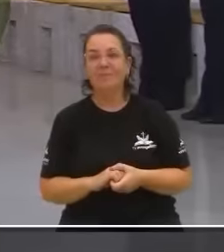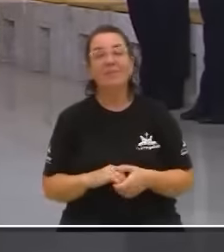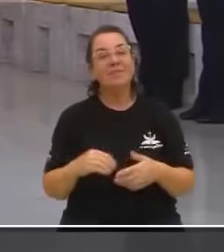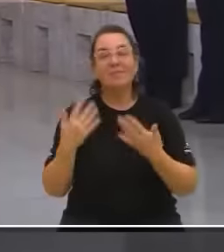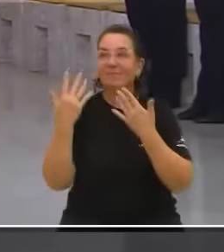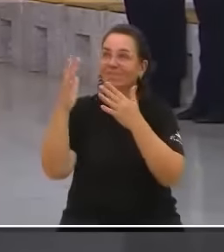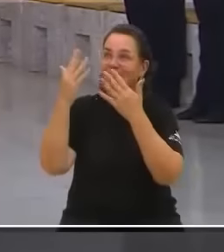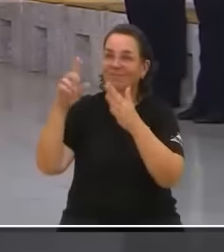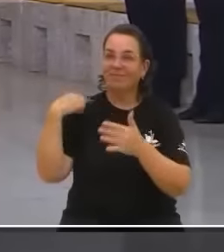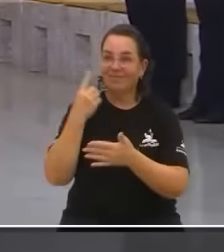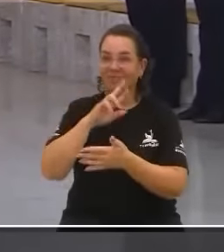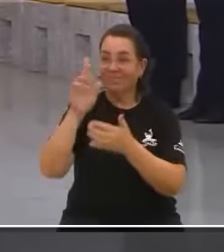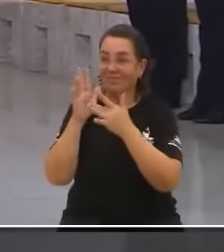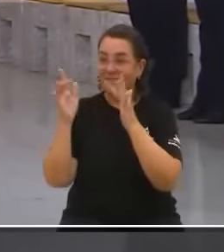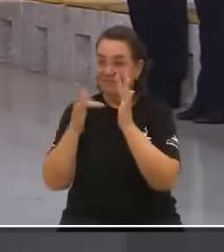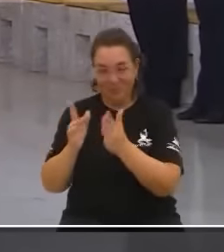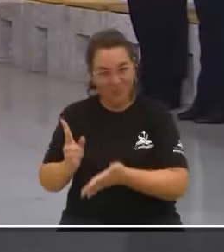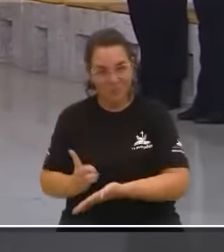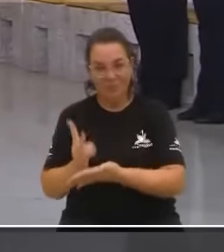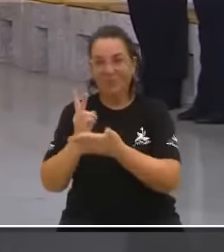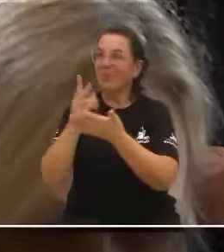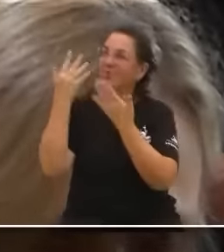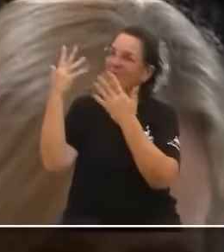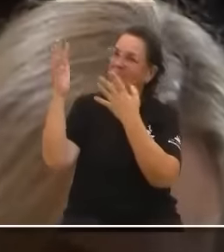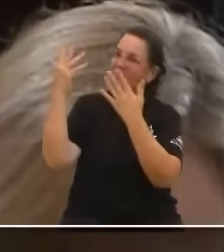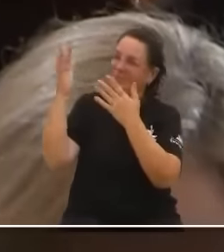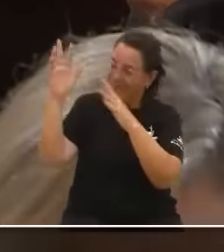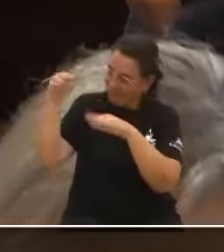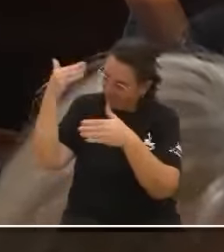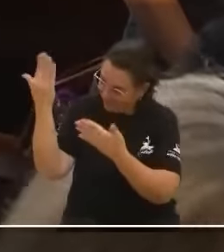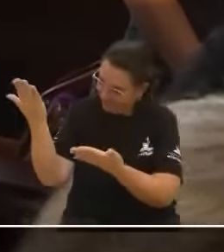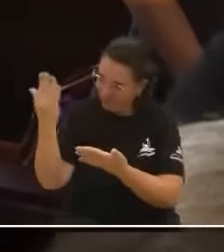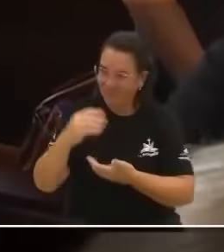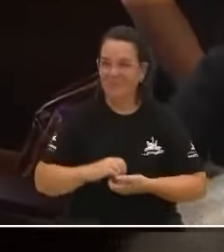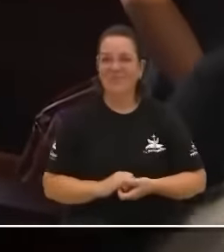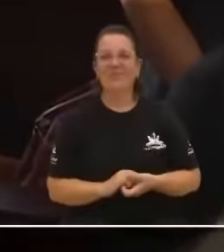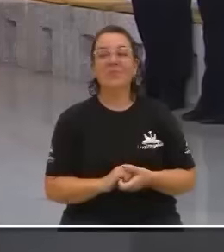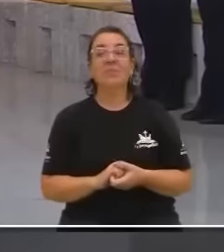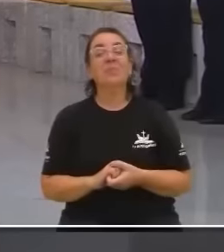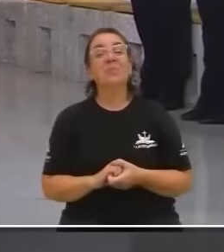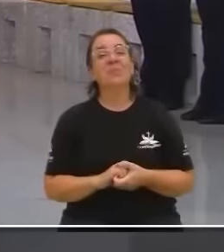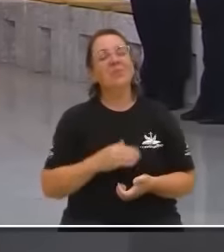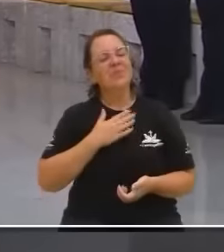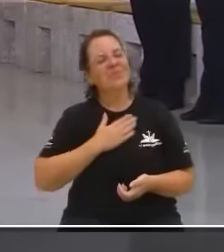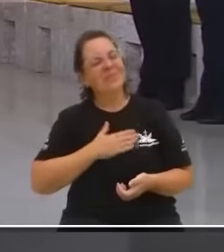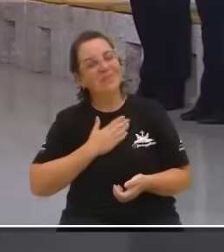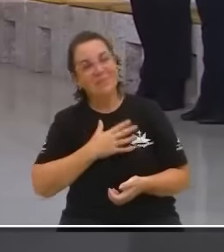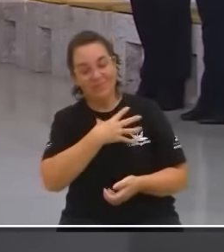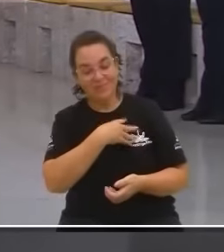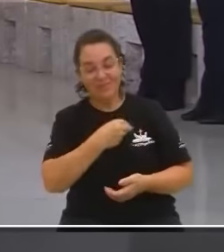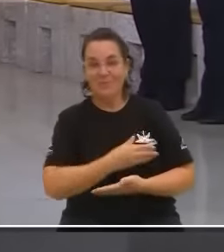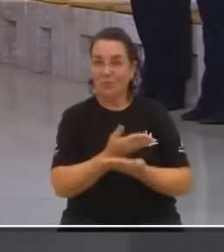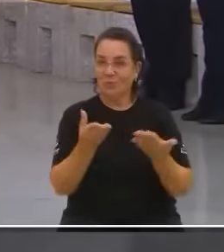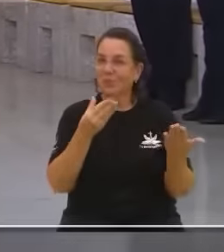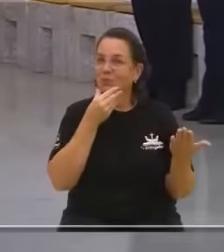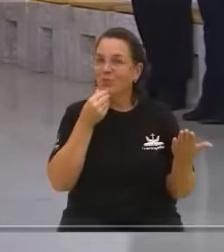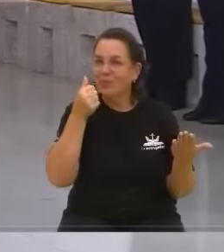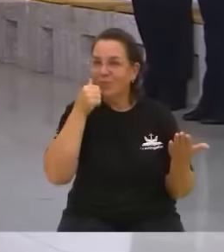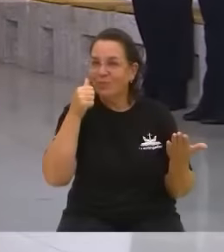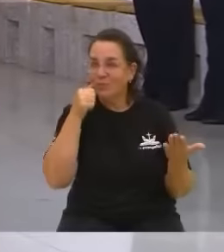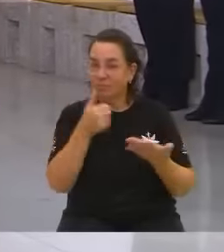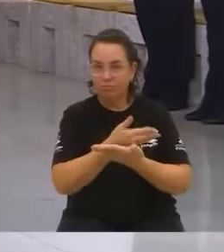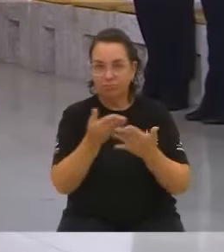Louvado seja nosso Senhor Jesus Cristo. Para sempre seja louvado. Queridos filhos e filhas, quero